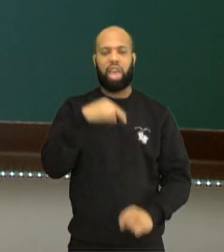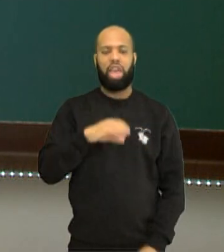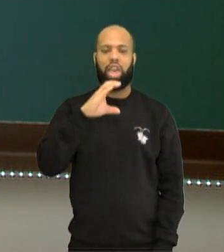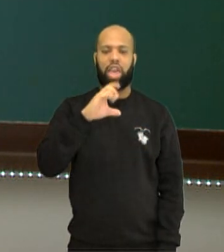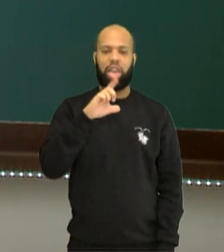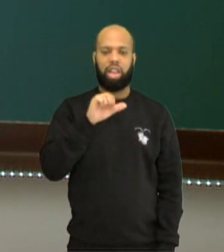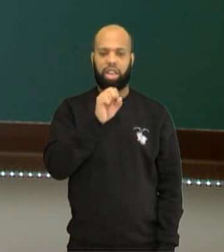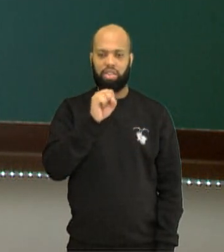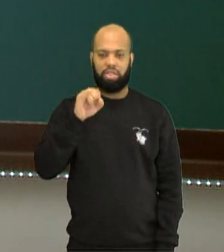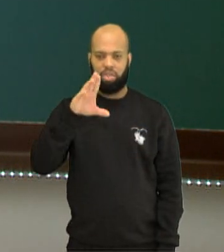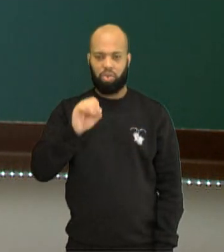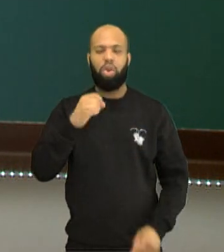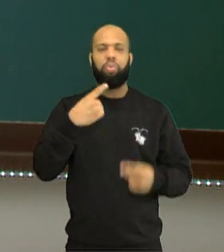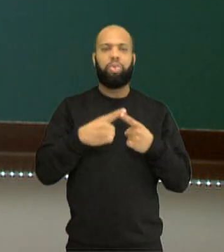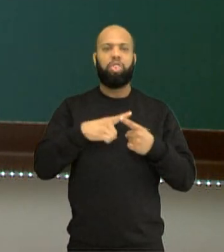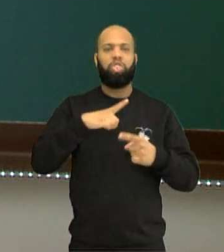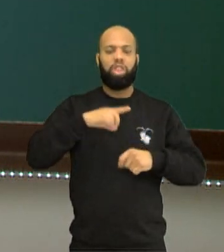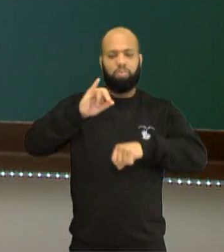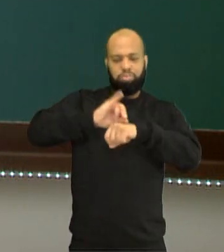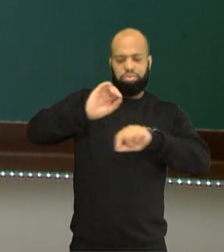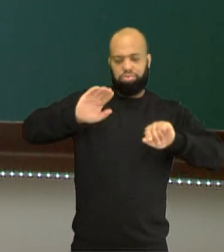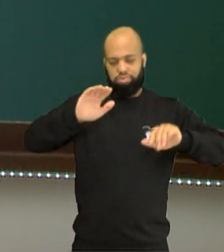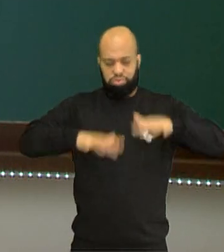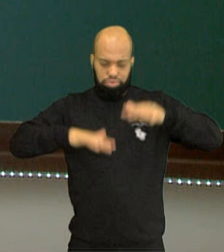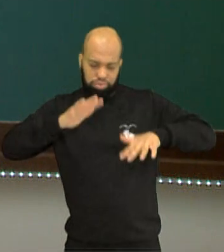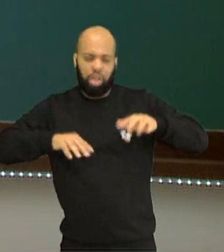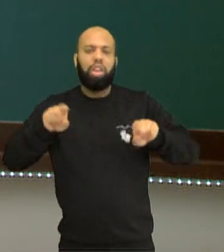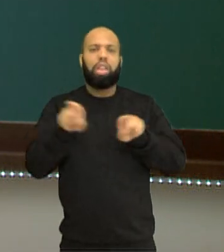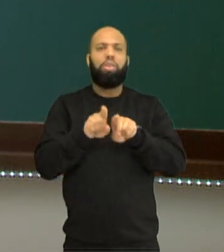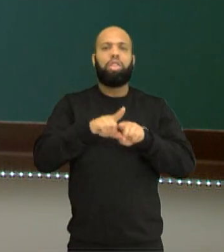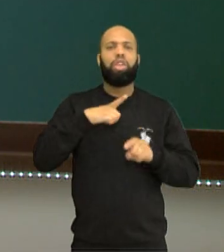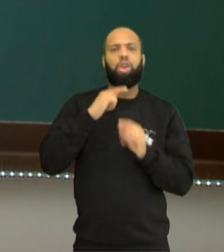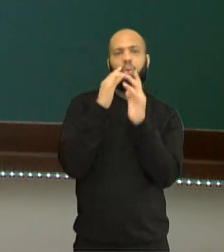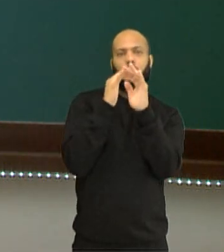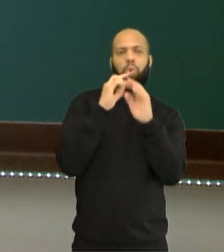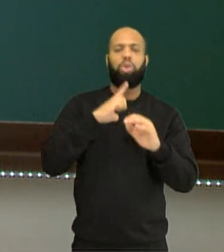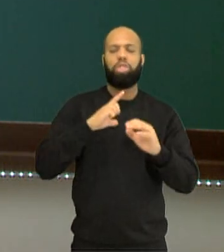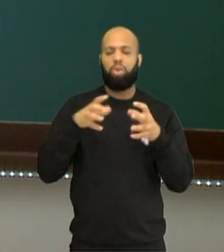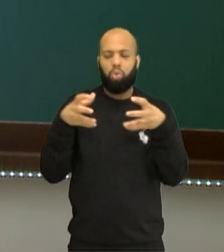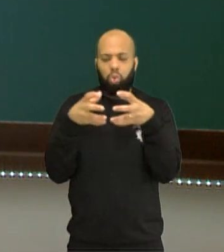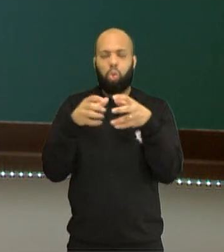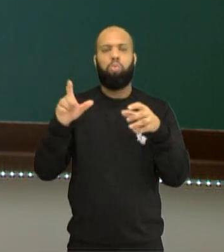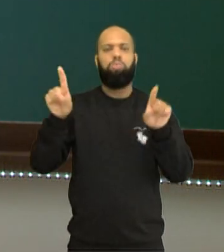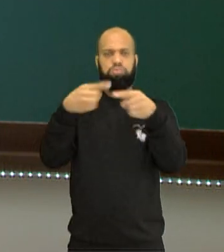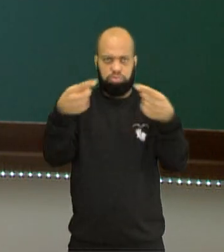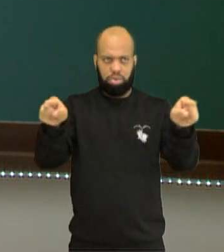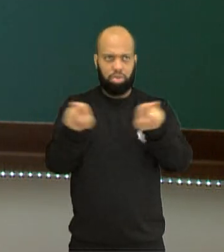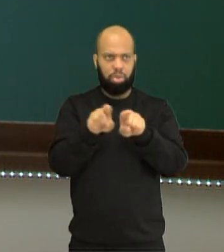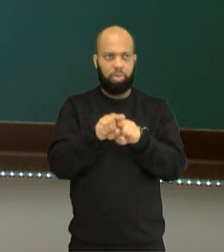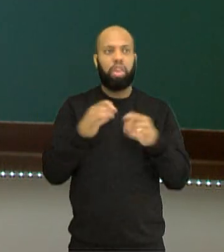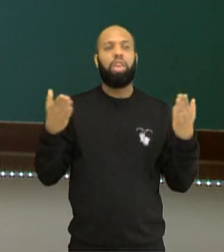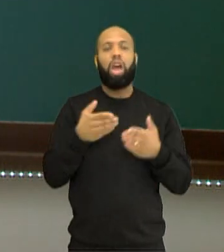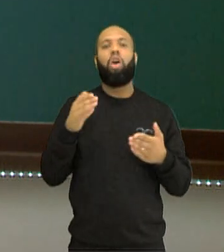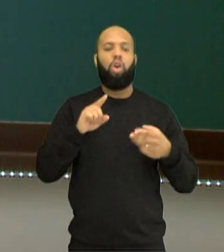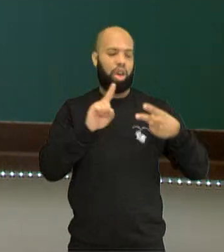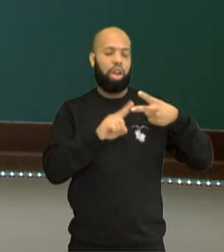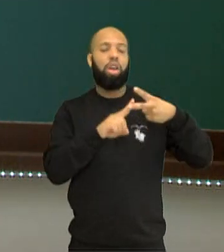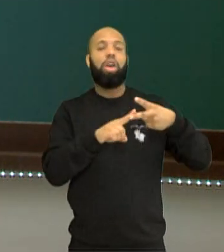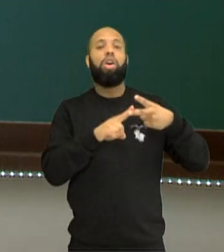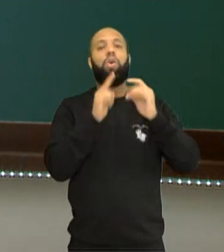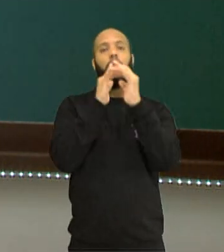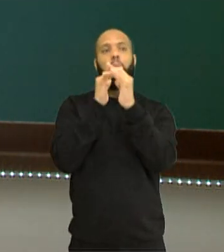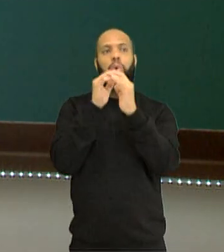os instrumentos de percussão e os instrumentos de sopro dentro de um conjunto muito grande de músicos. E com relação ao sopro, nós temos as